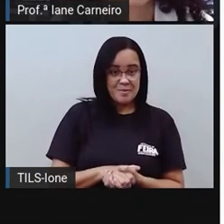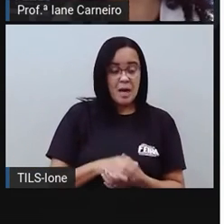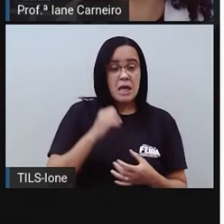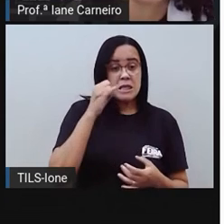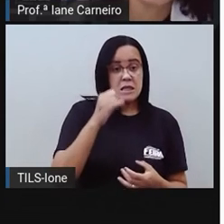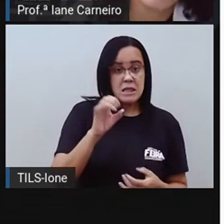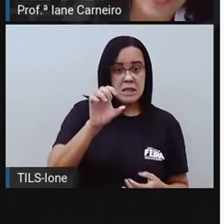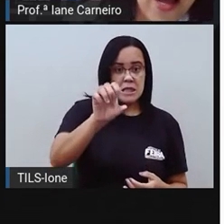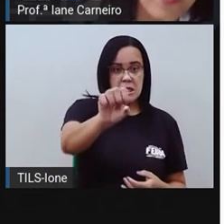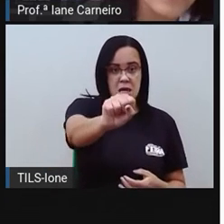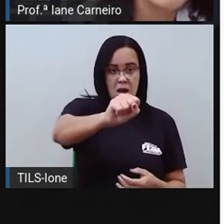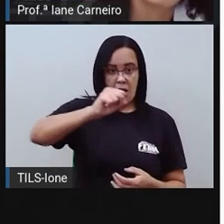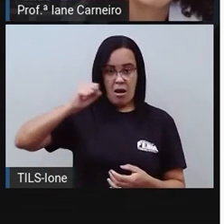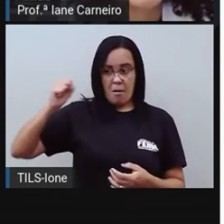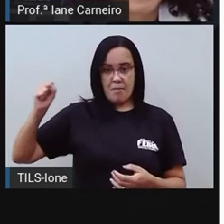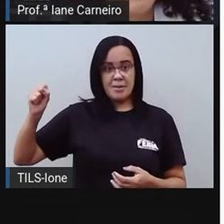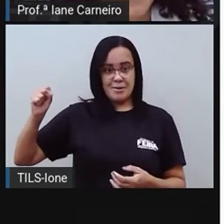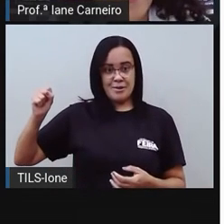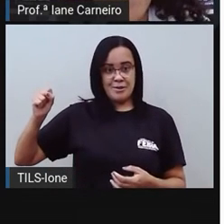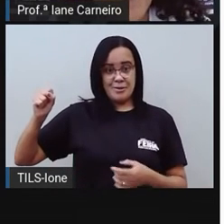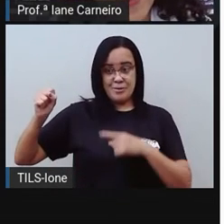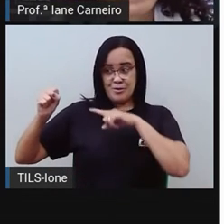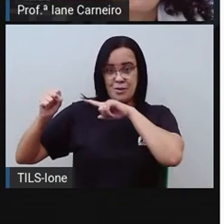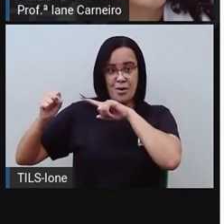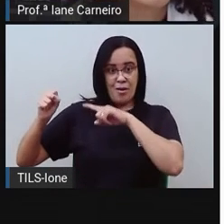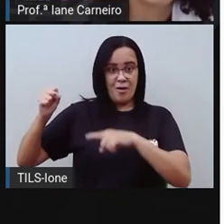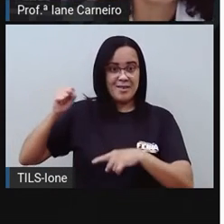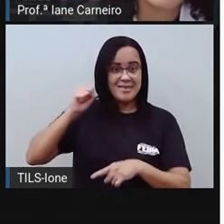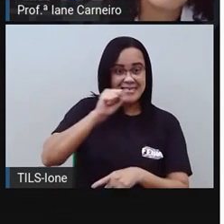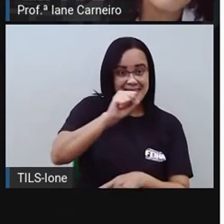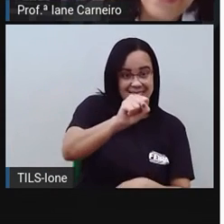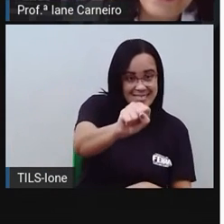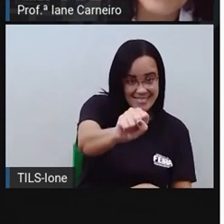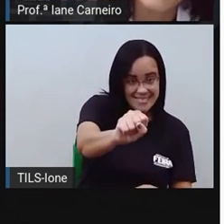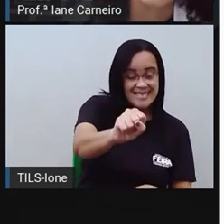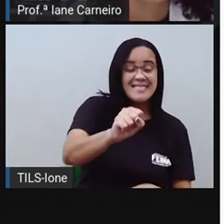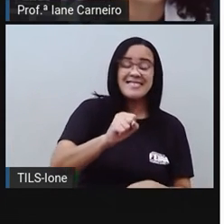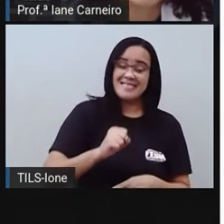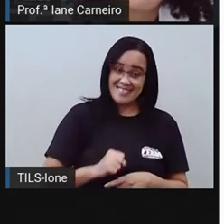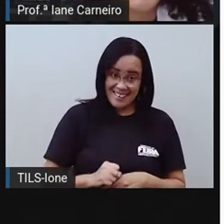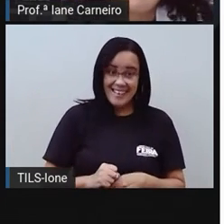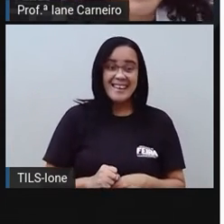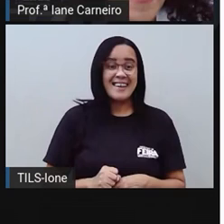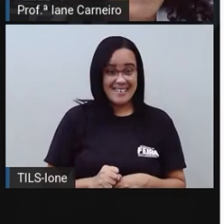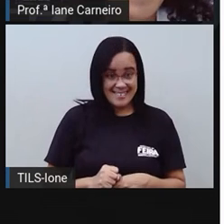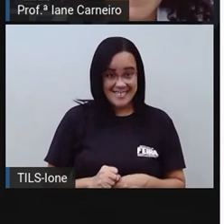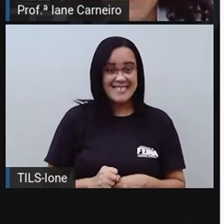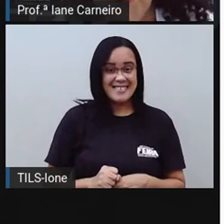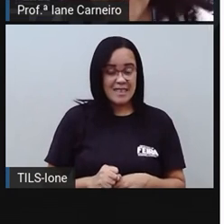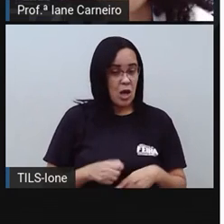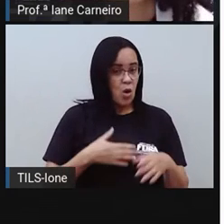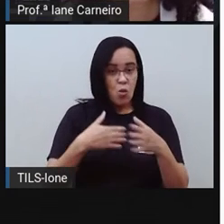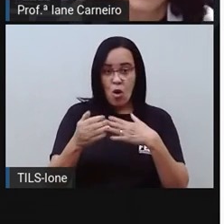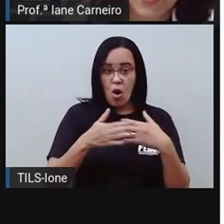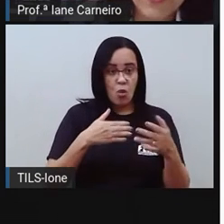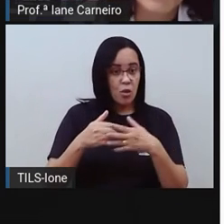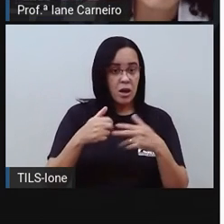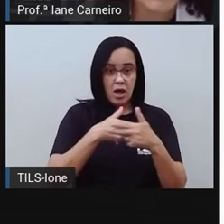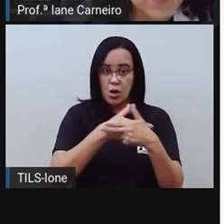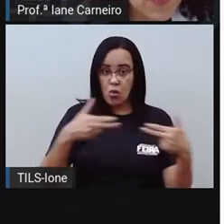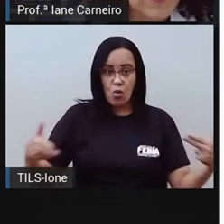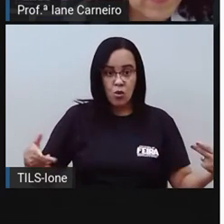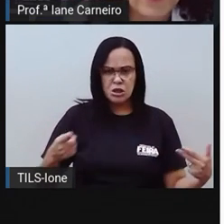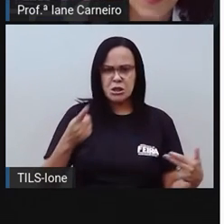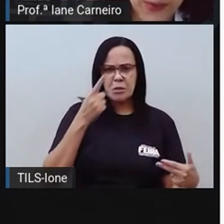precisa fechar. Então, se você abriu a gaveta, abriu a porta do armário, se você abriu o saco de biscoito, fecha o